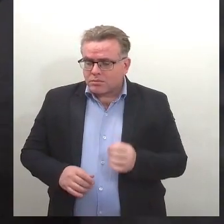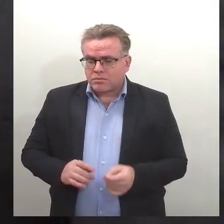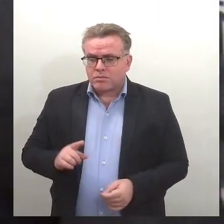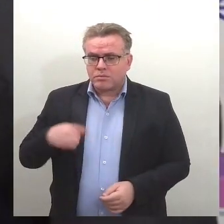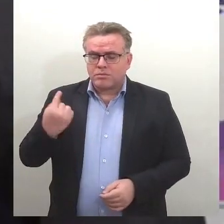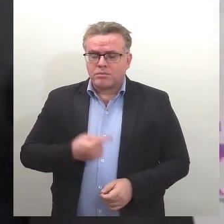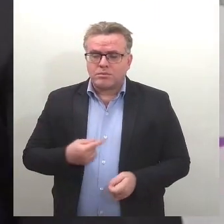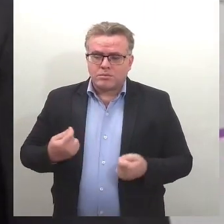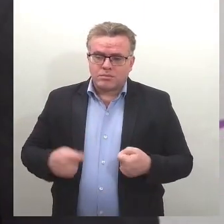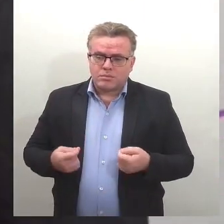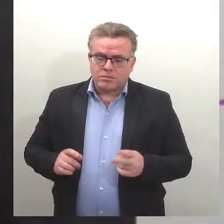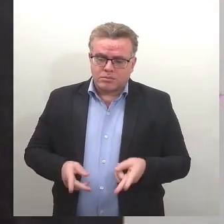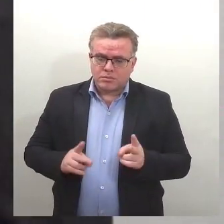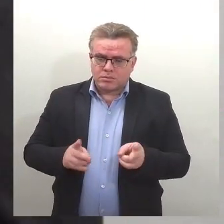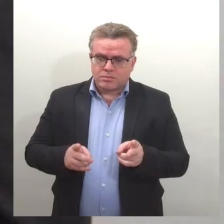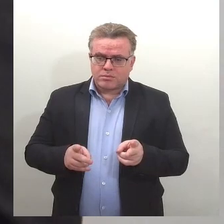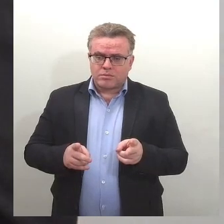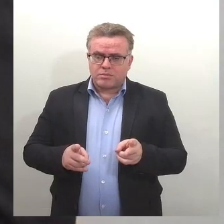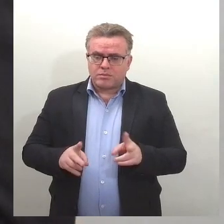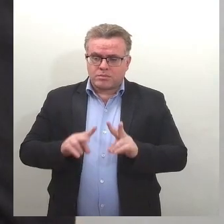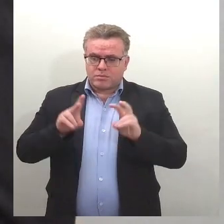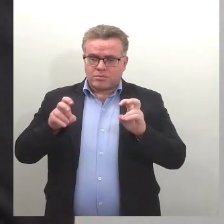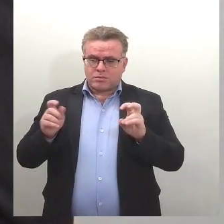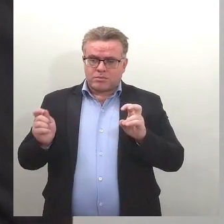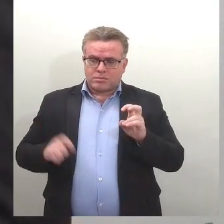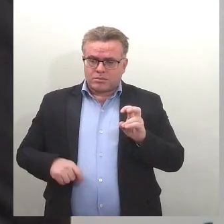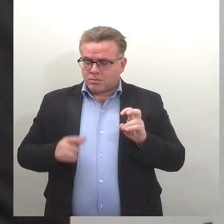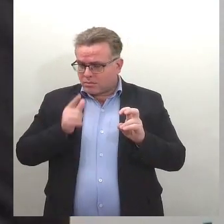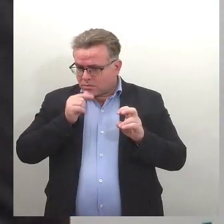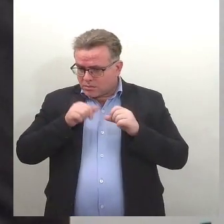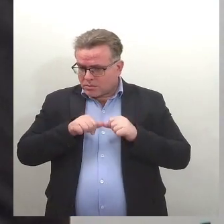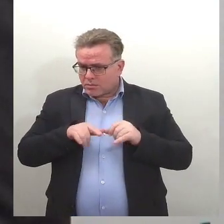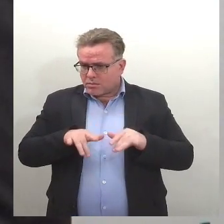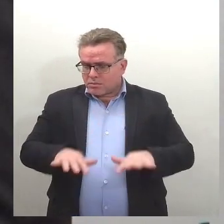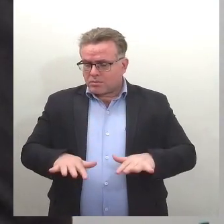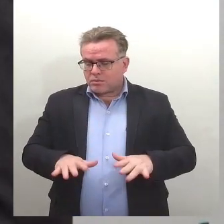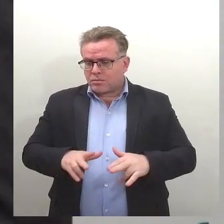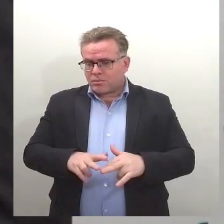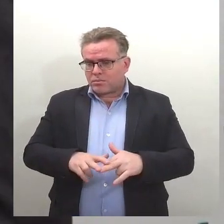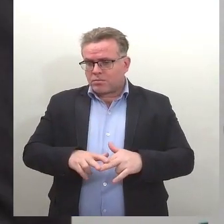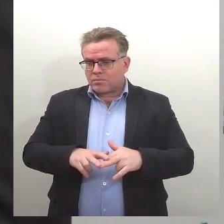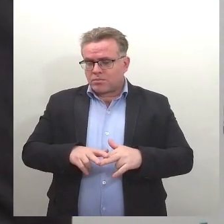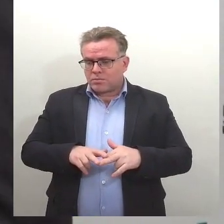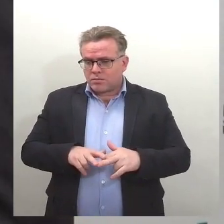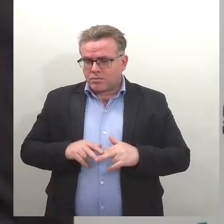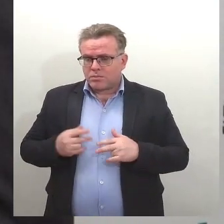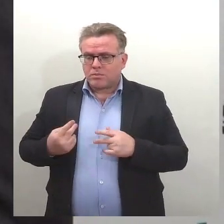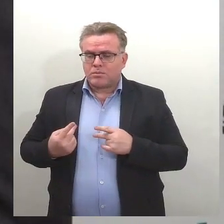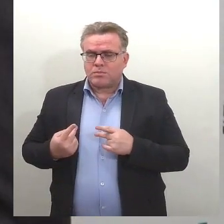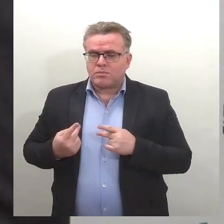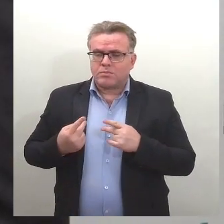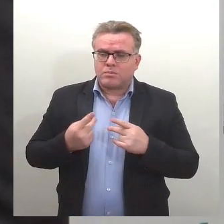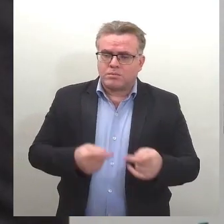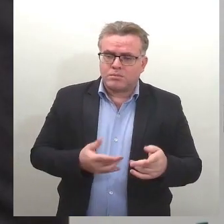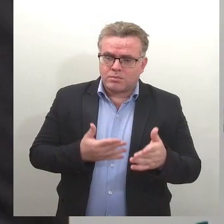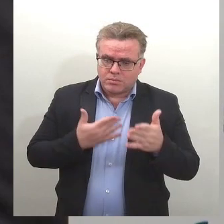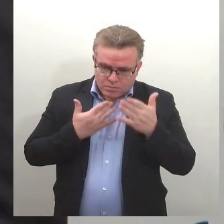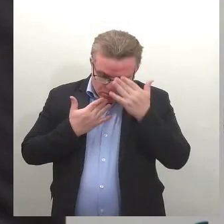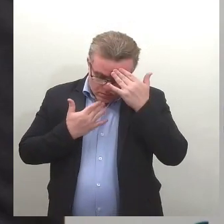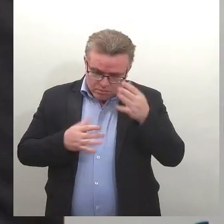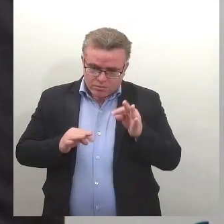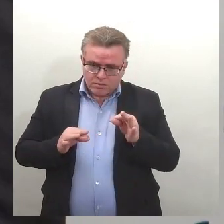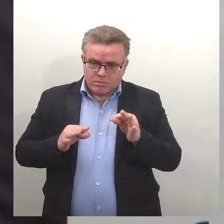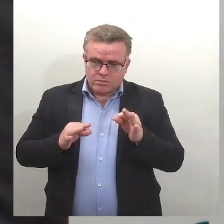tema tão importante. Portanto, a minha visita hoje foi para, justamente, repito, agradecer tudo que foi feito, levar as nossas